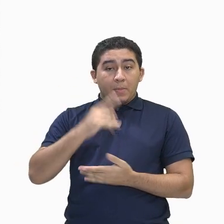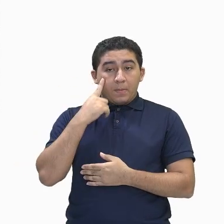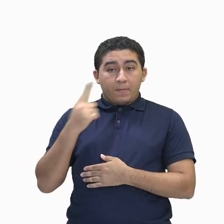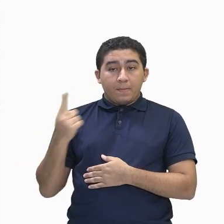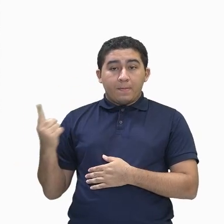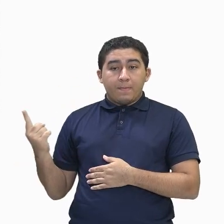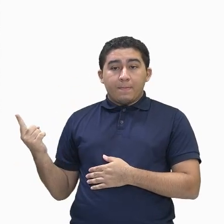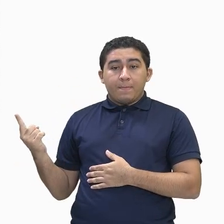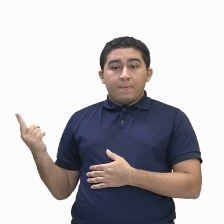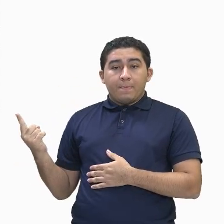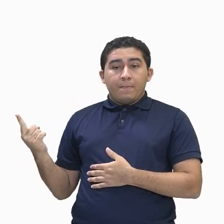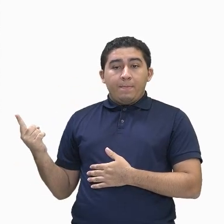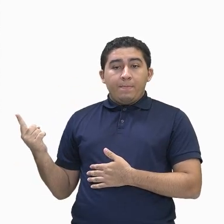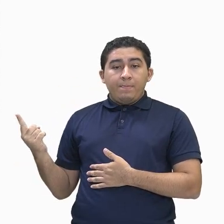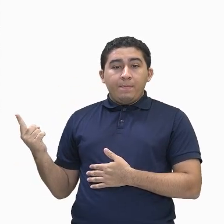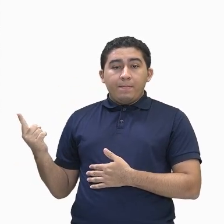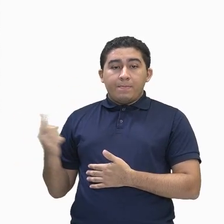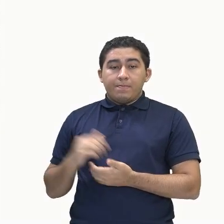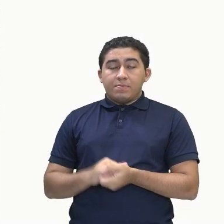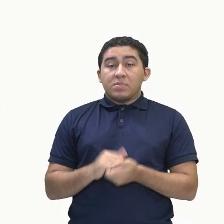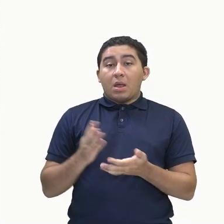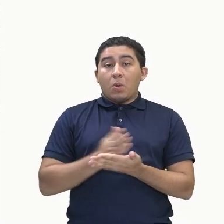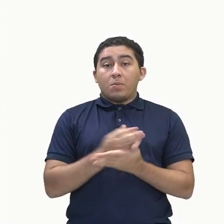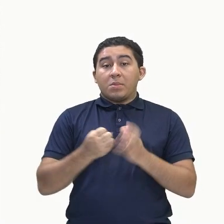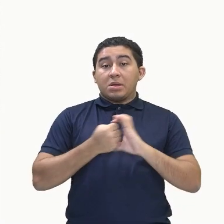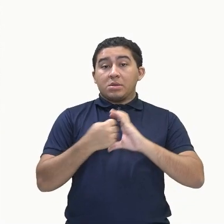temos alguns pontos, aí eu vou mostrar para vocês, olha.